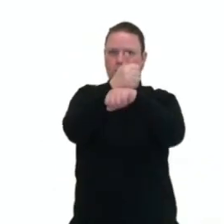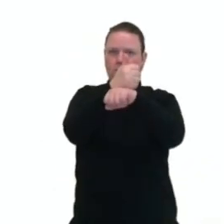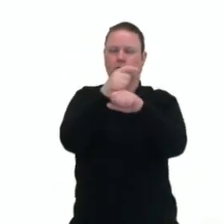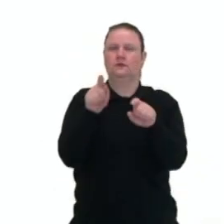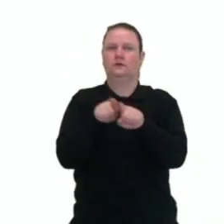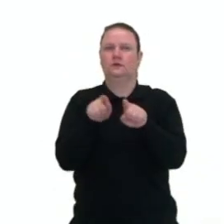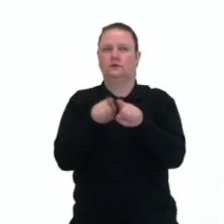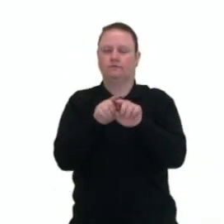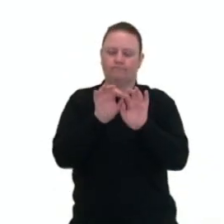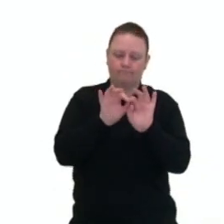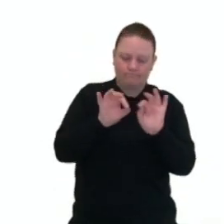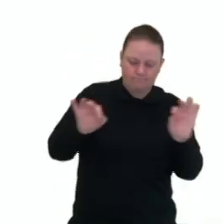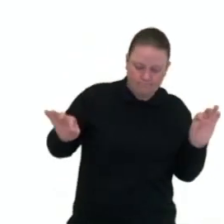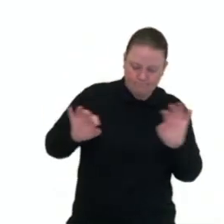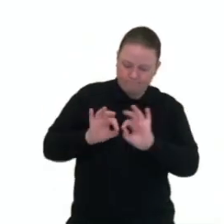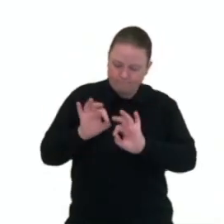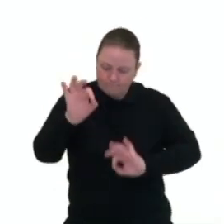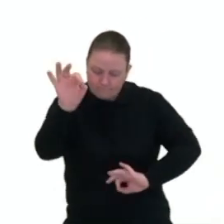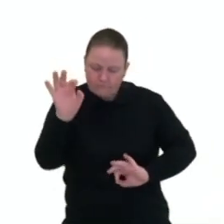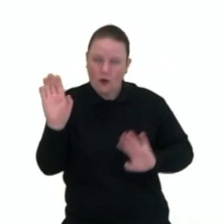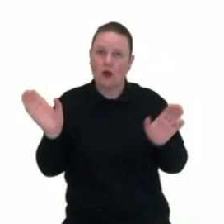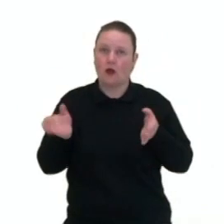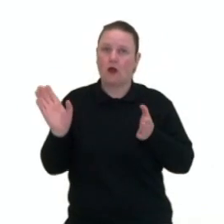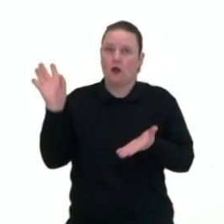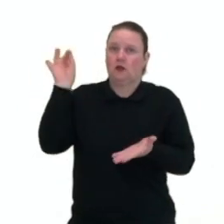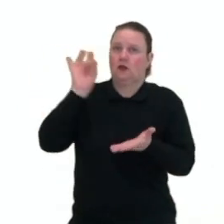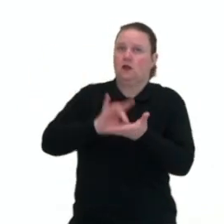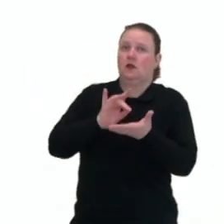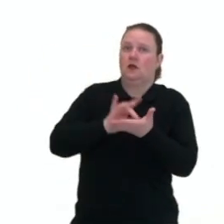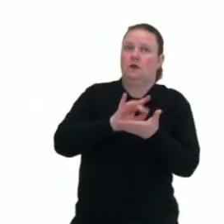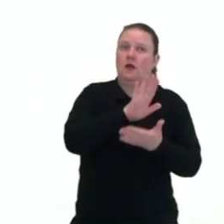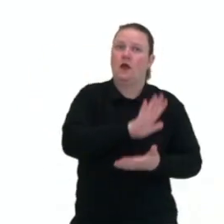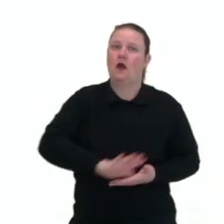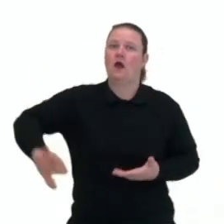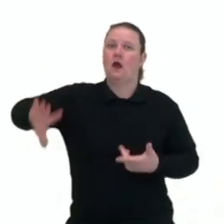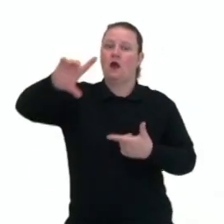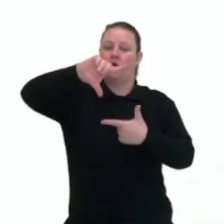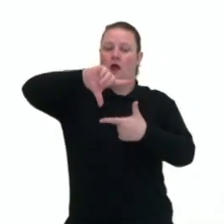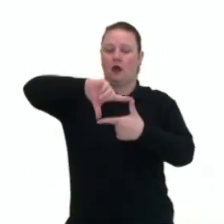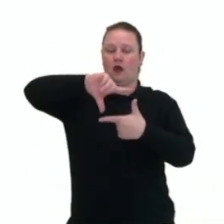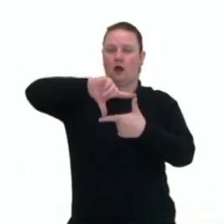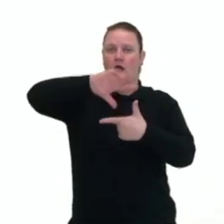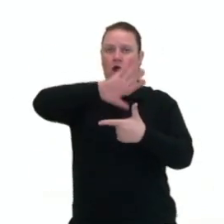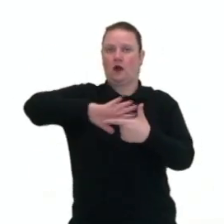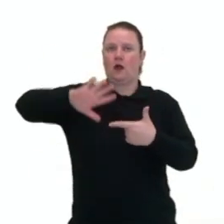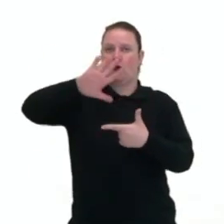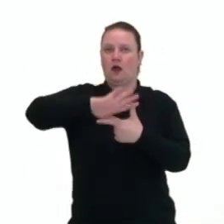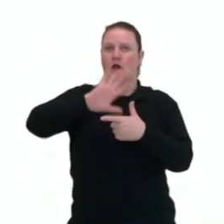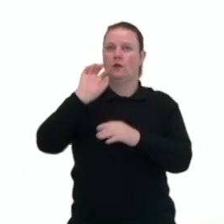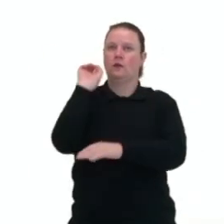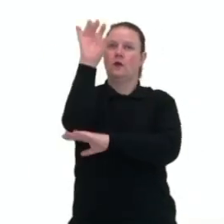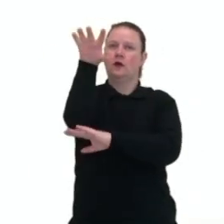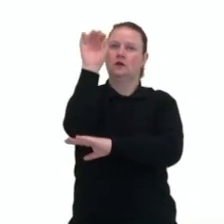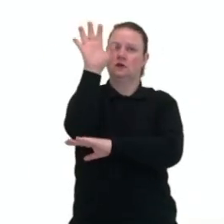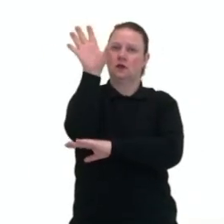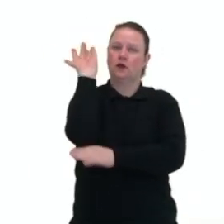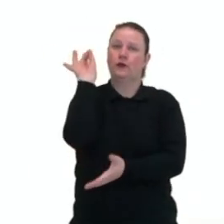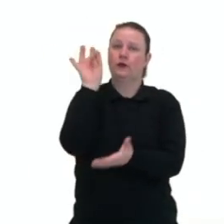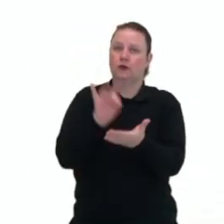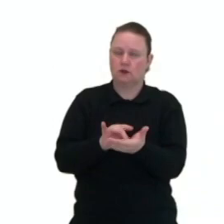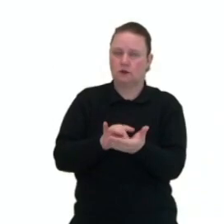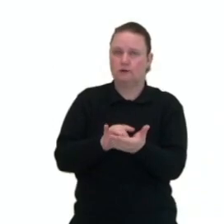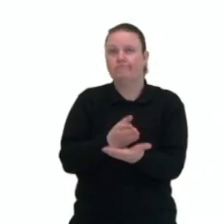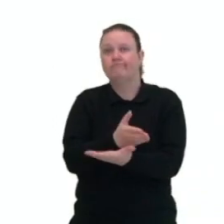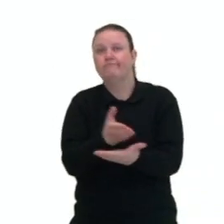com as dimensões indicadas, determine a área de uma quadra de basquete oficial. Pessoal, não sei se